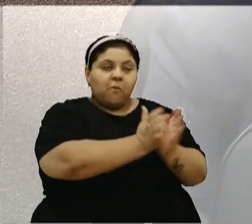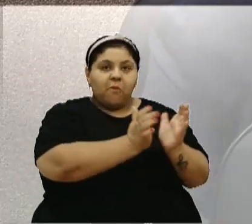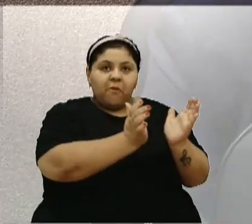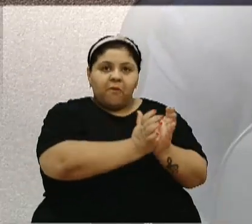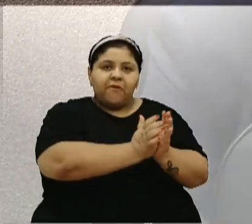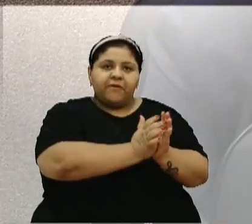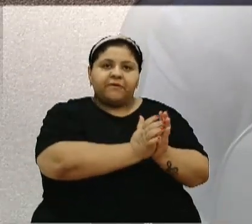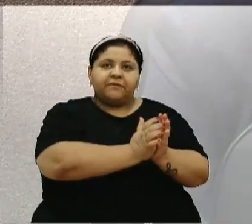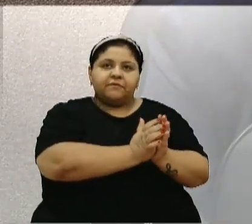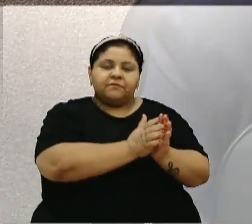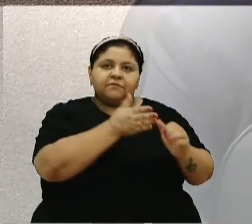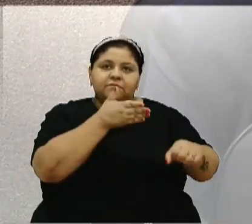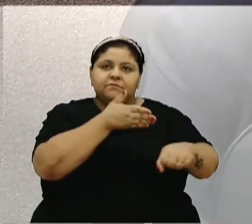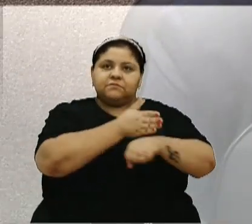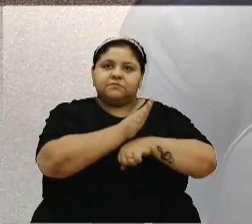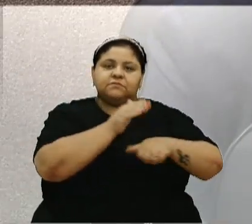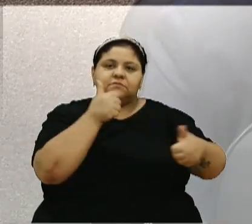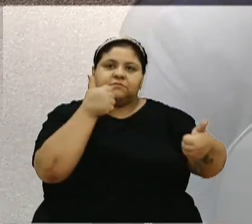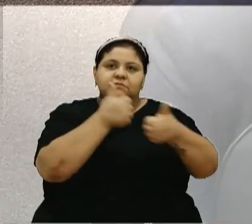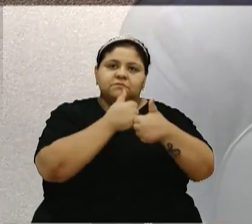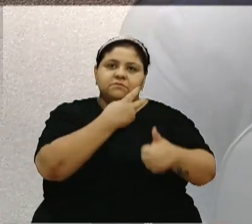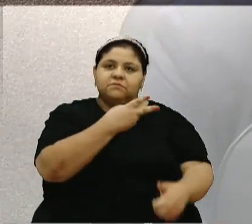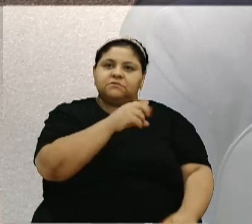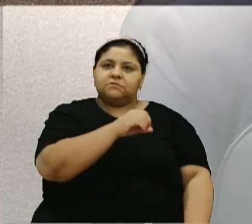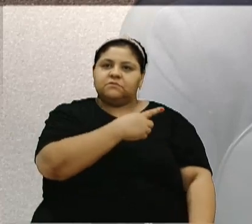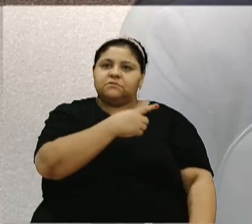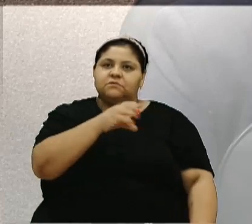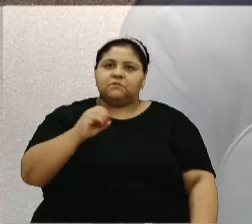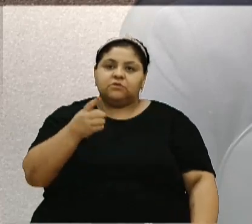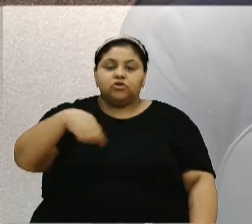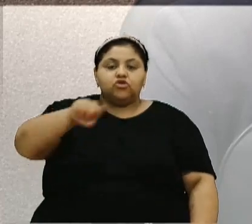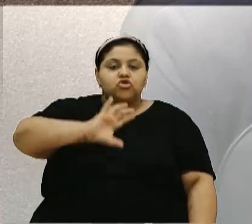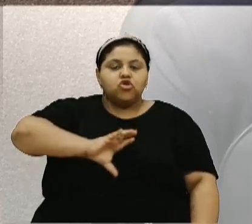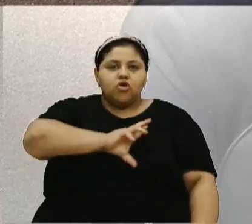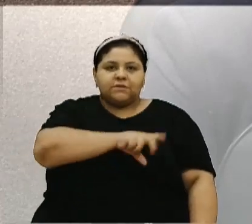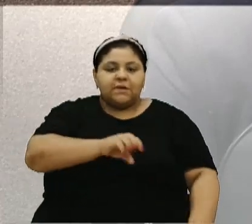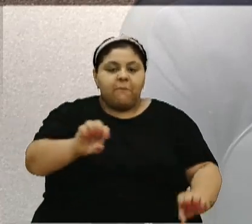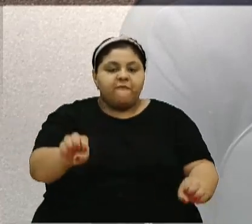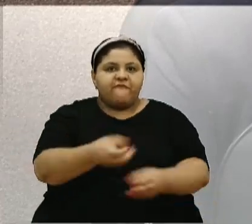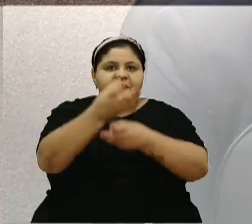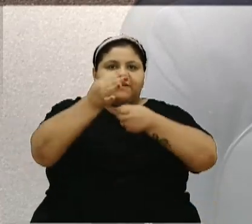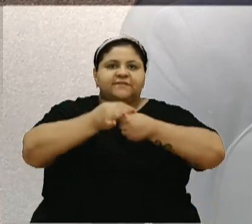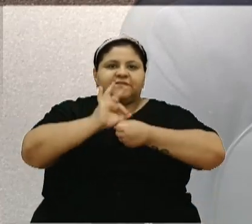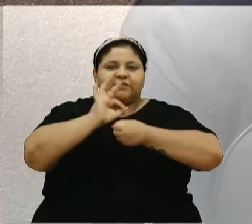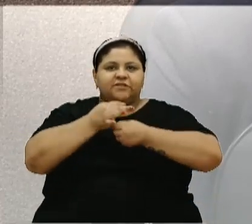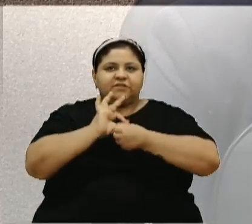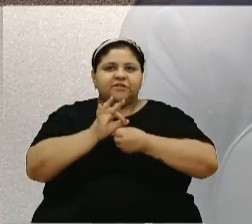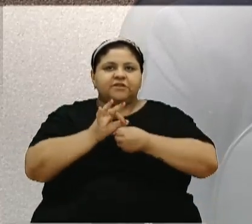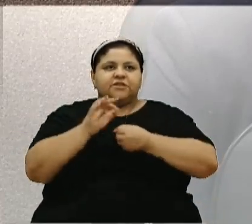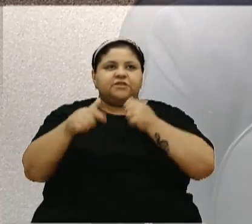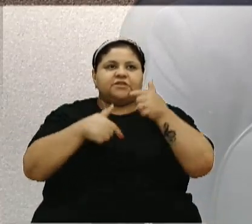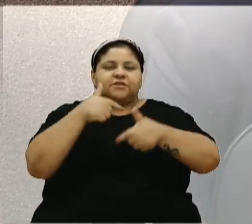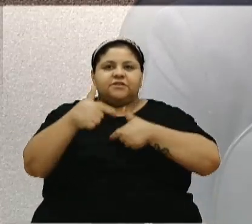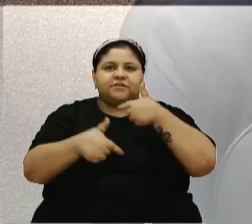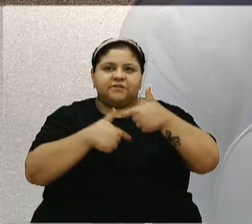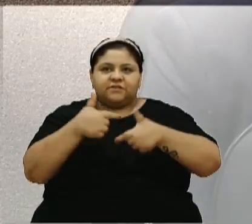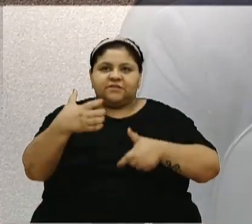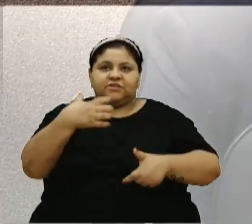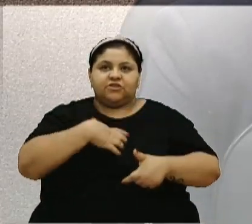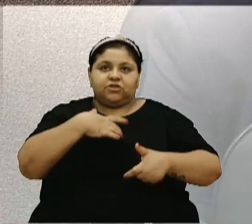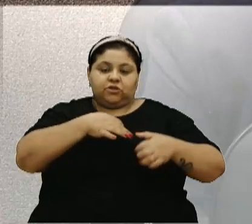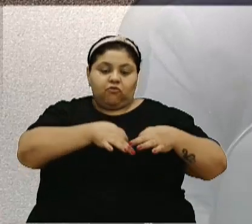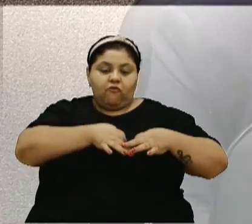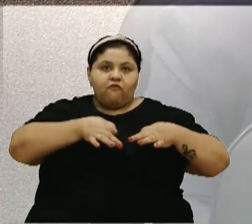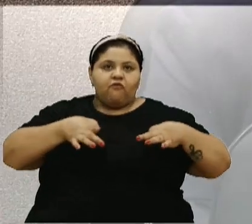ter participado contigo em 2010. Nós que amamos Festa da Uva, que estivemos lá trabalhando de forma